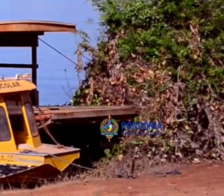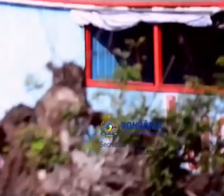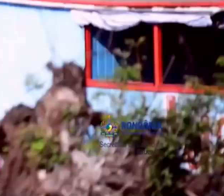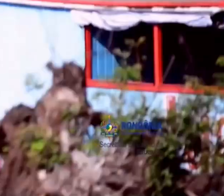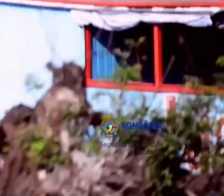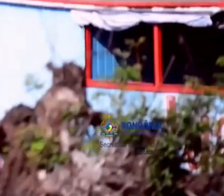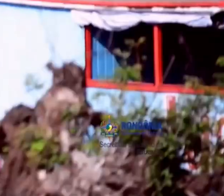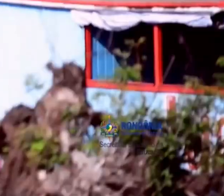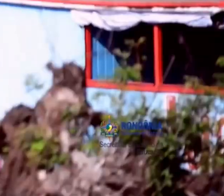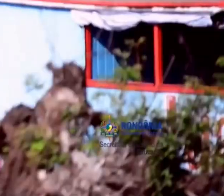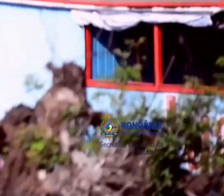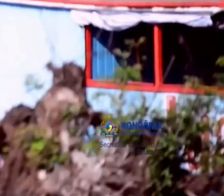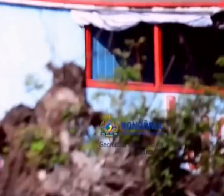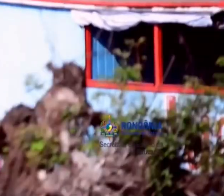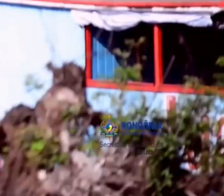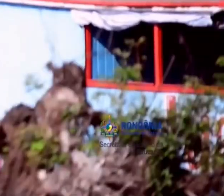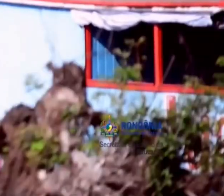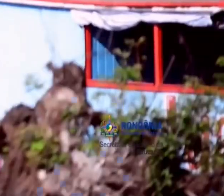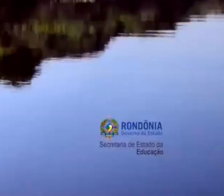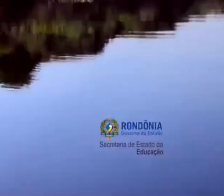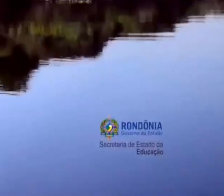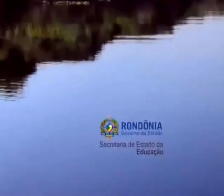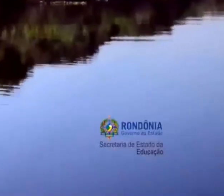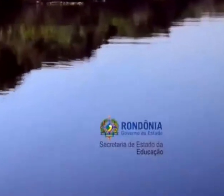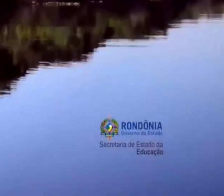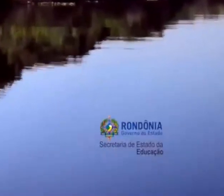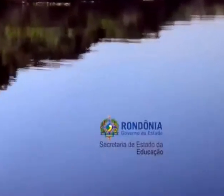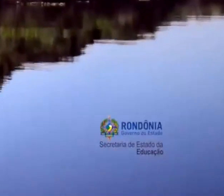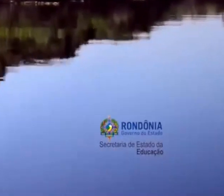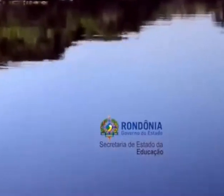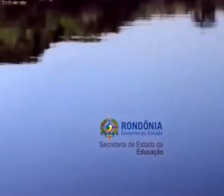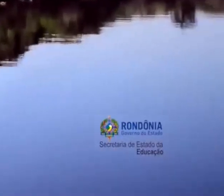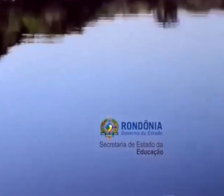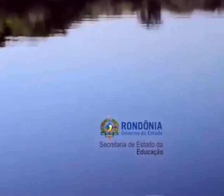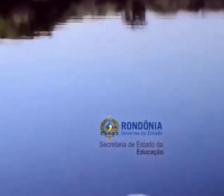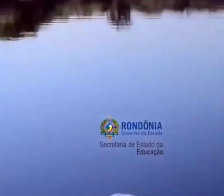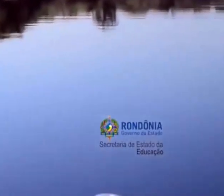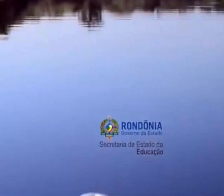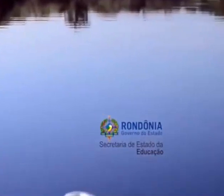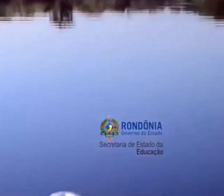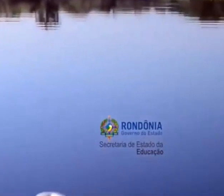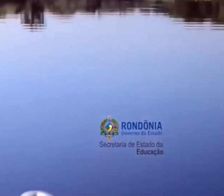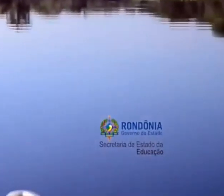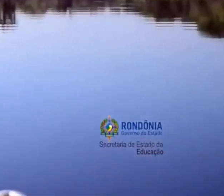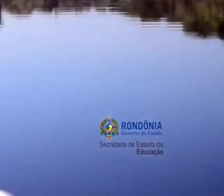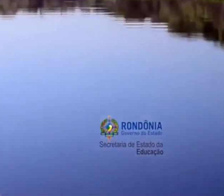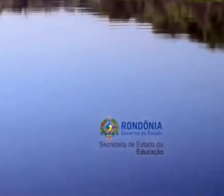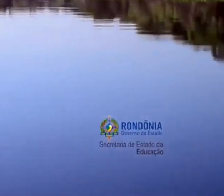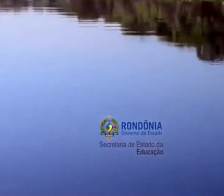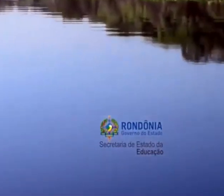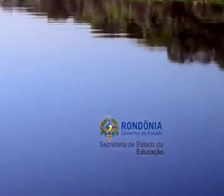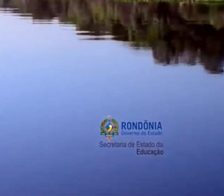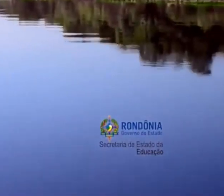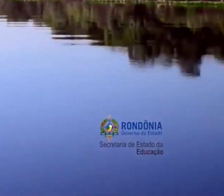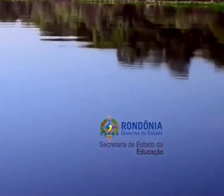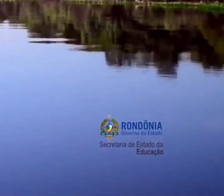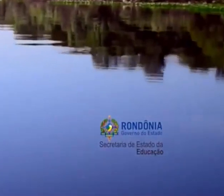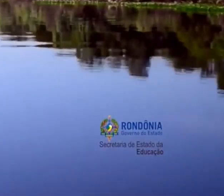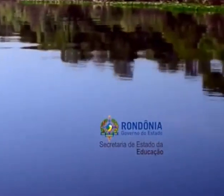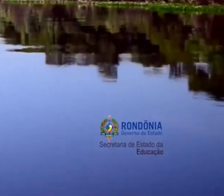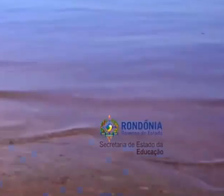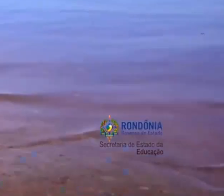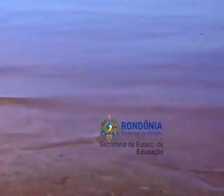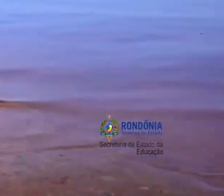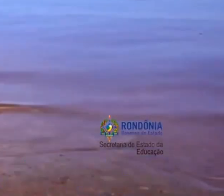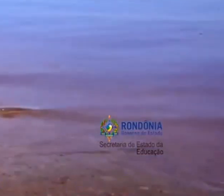via Belém do Grão-Pará. E o segundo, por ser uma área rica em especiarias vegetais, as chamadas drogas do